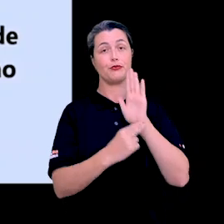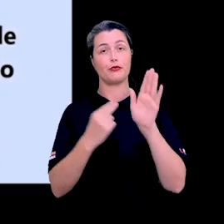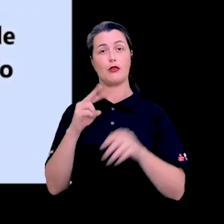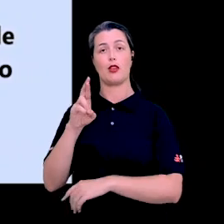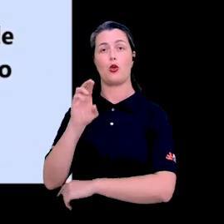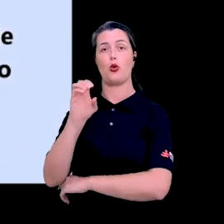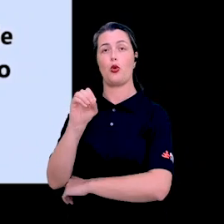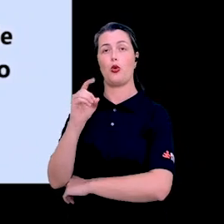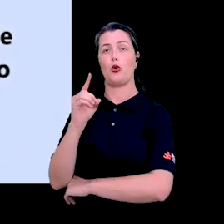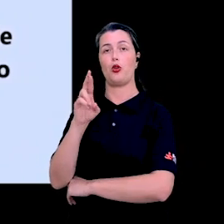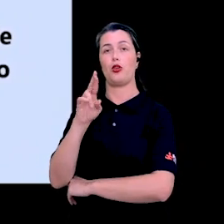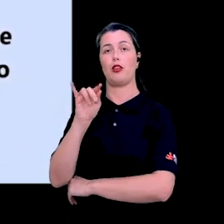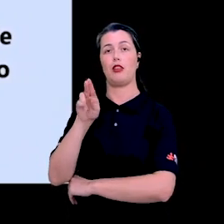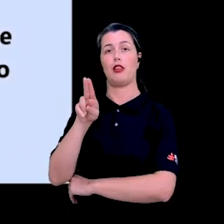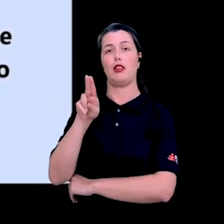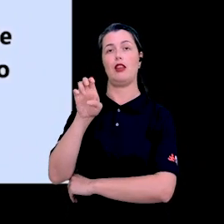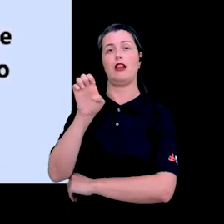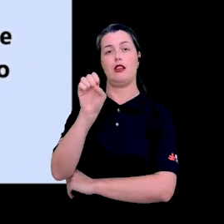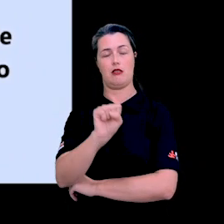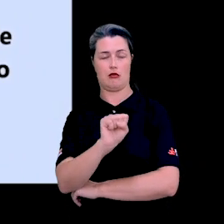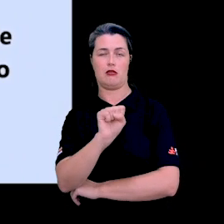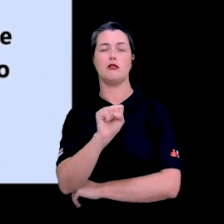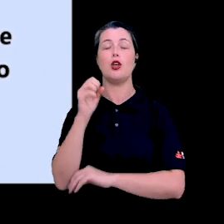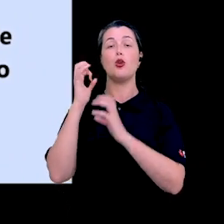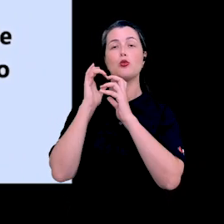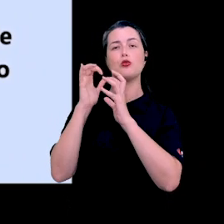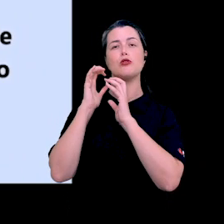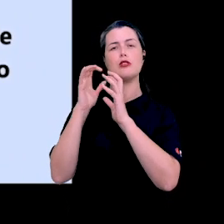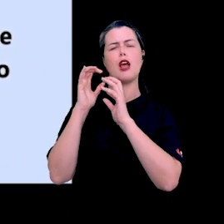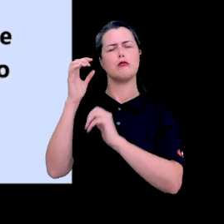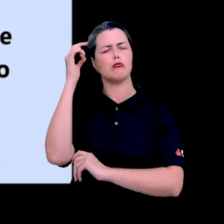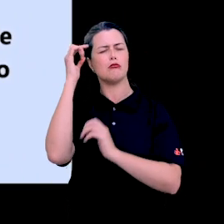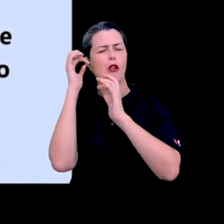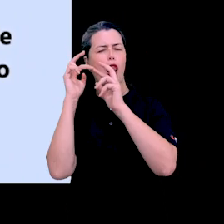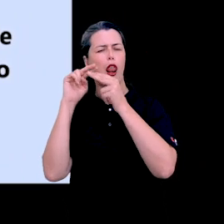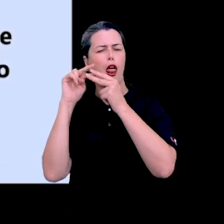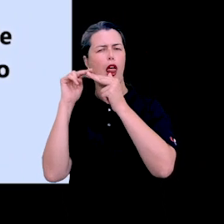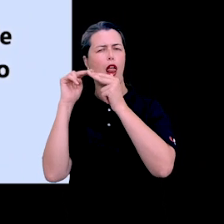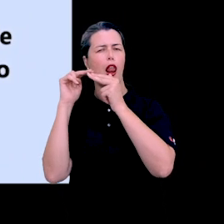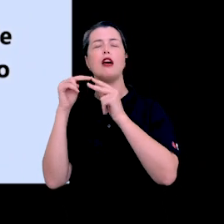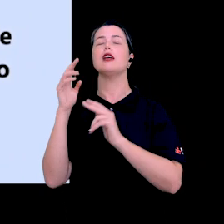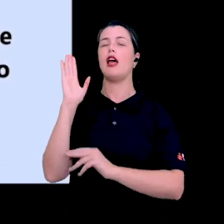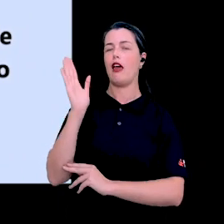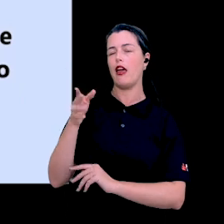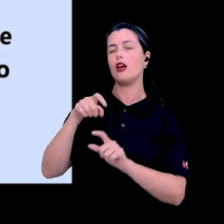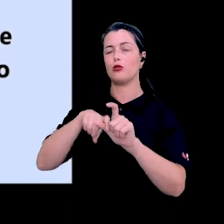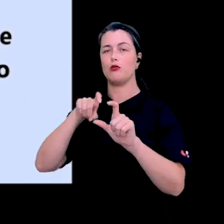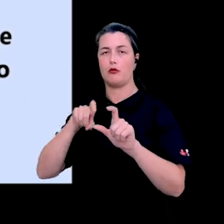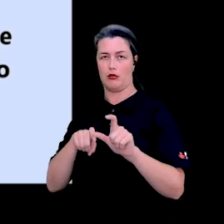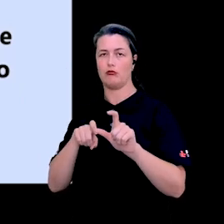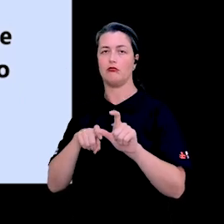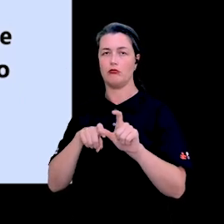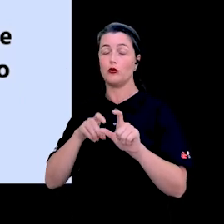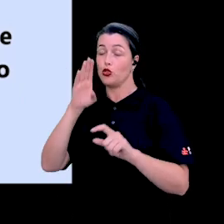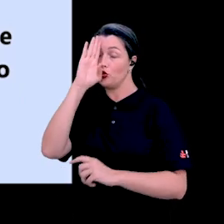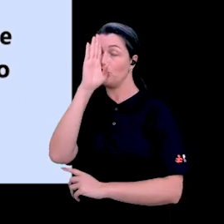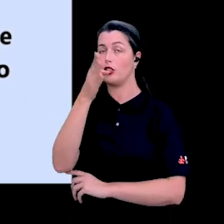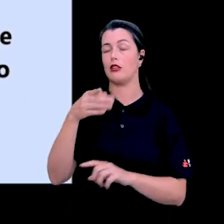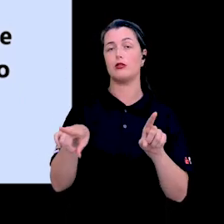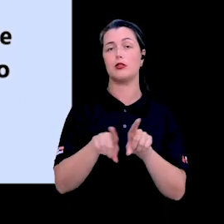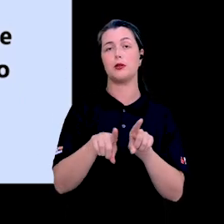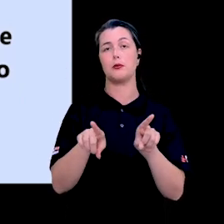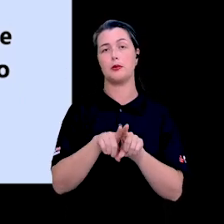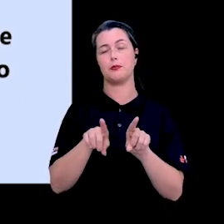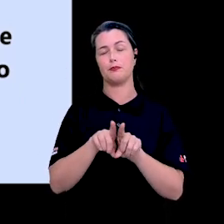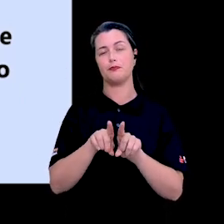Rodrigues. Para que nosso cérebro possa deliberar e refletir, certos processos tornaram-se automáticos e diretos,